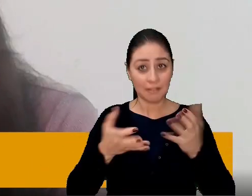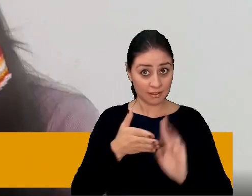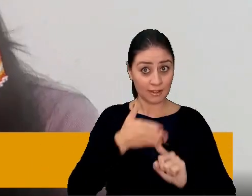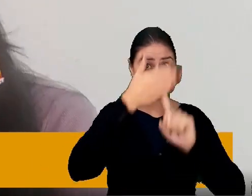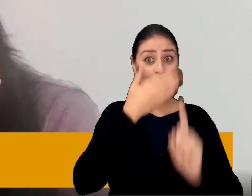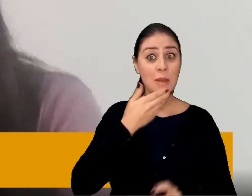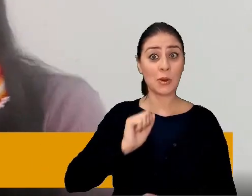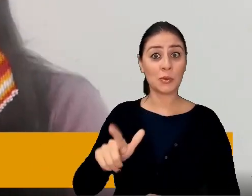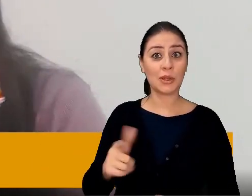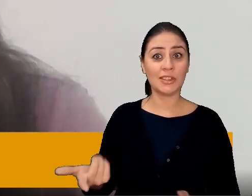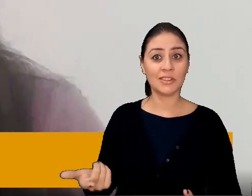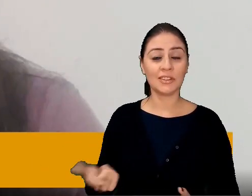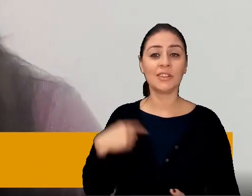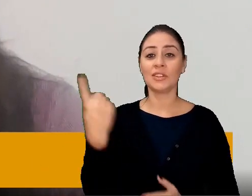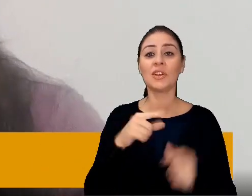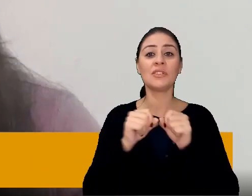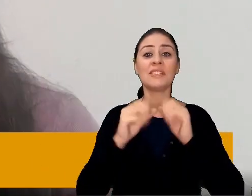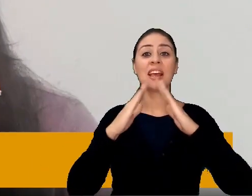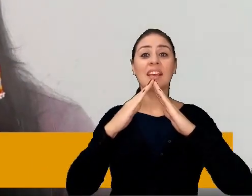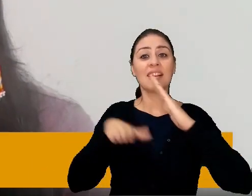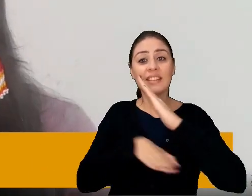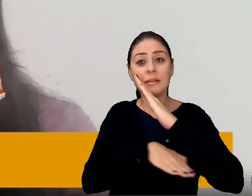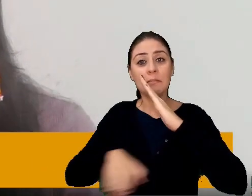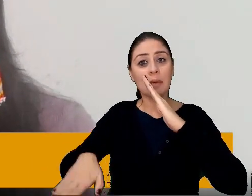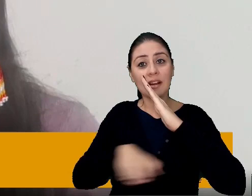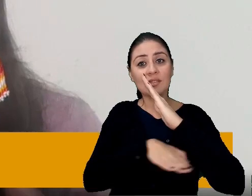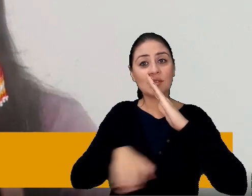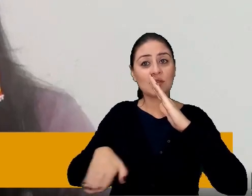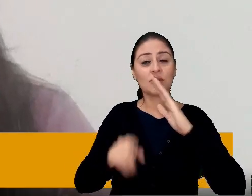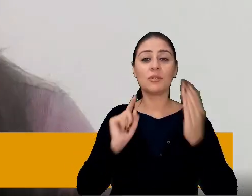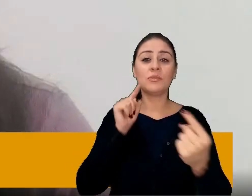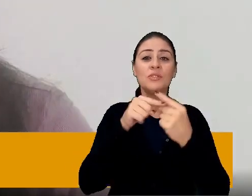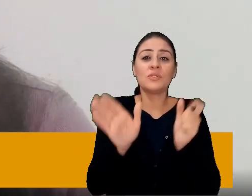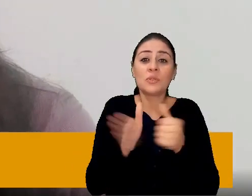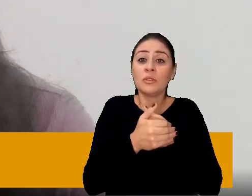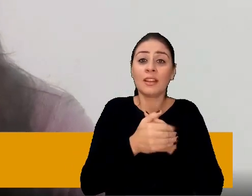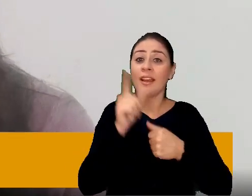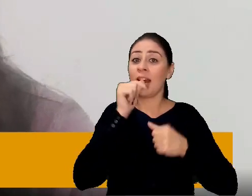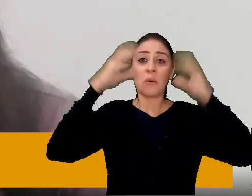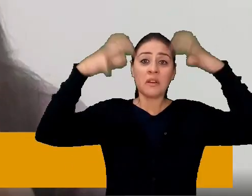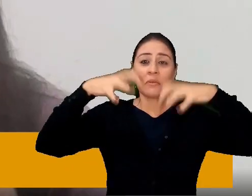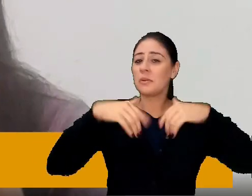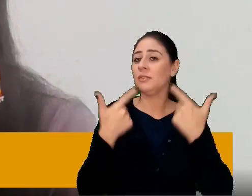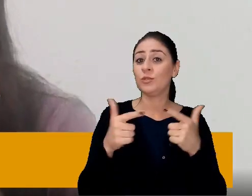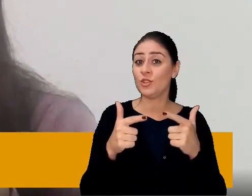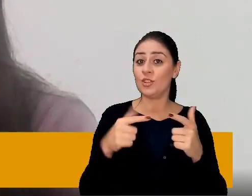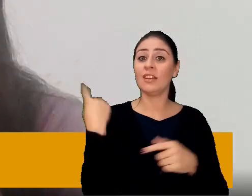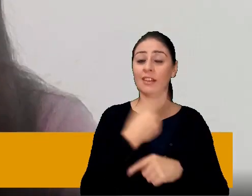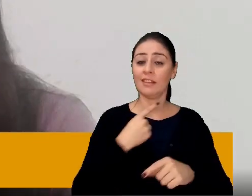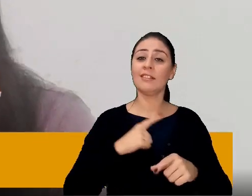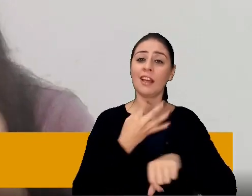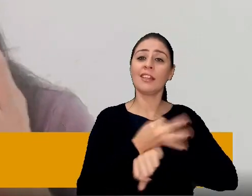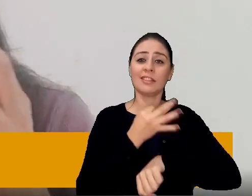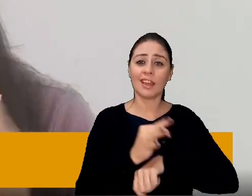subterrâneas. Quer tecnologia melhor do que essa? A gente fazia casas subterrâneas para se